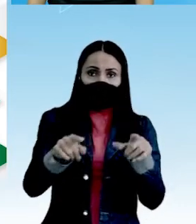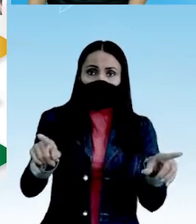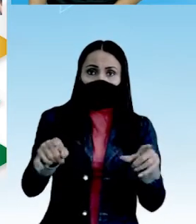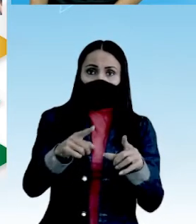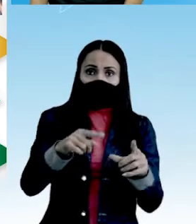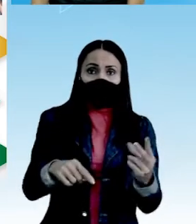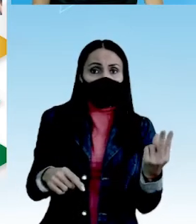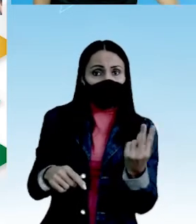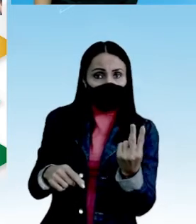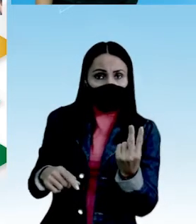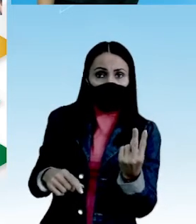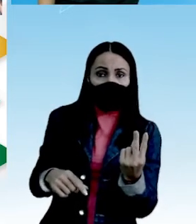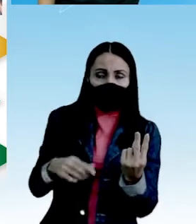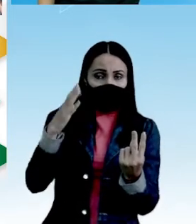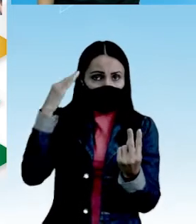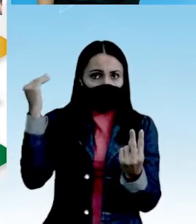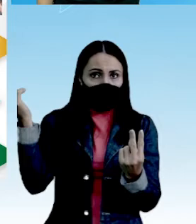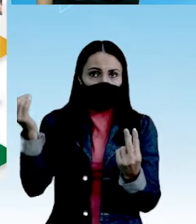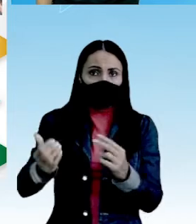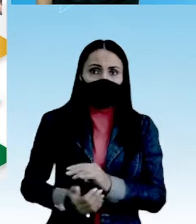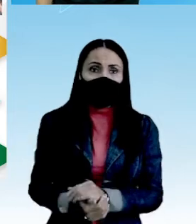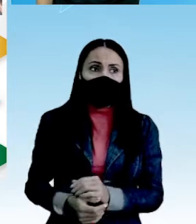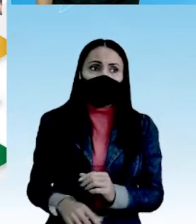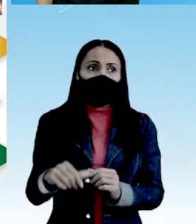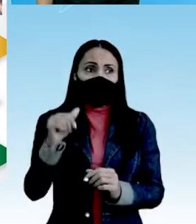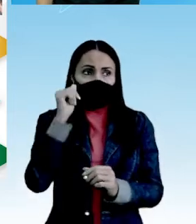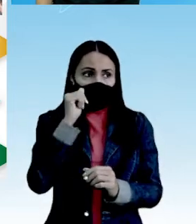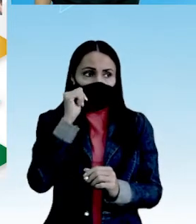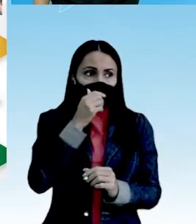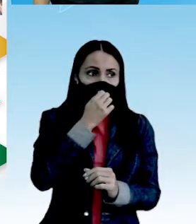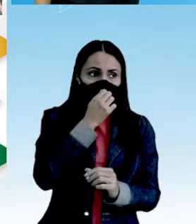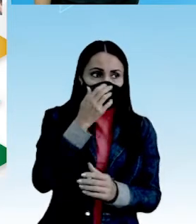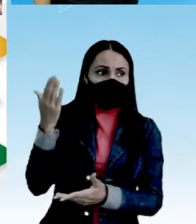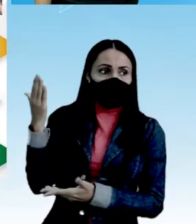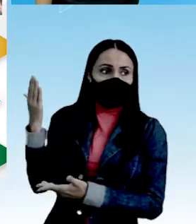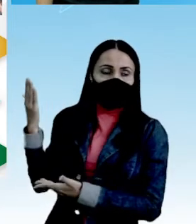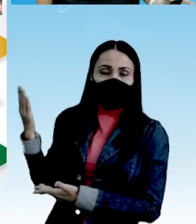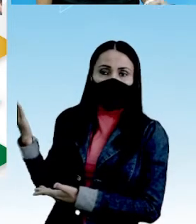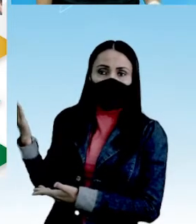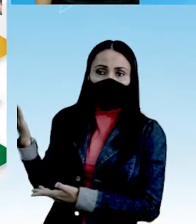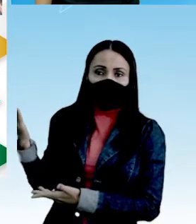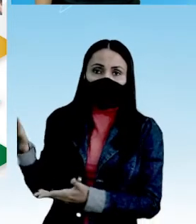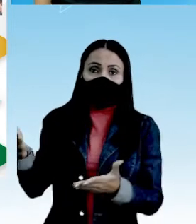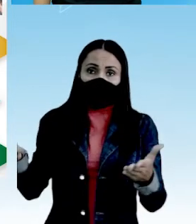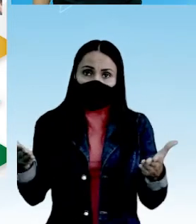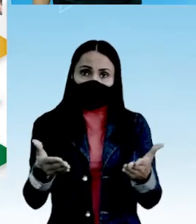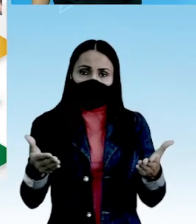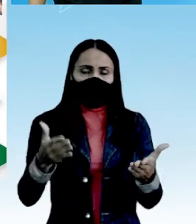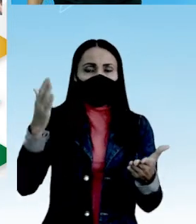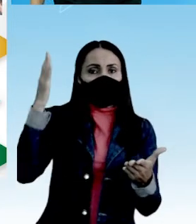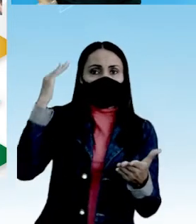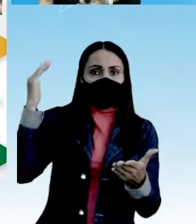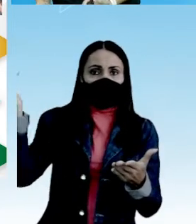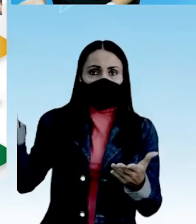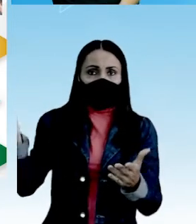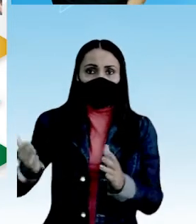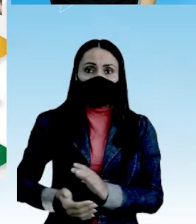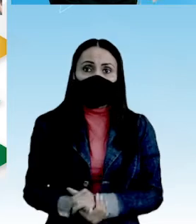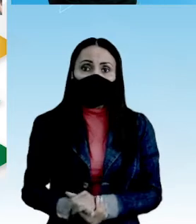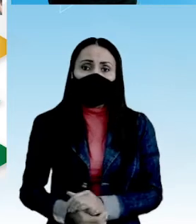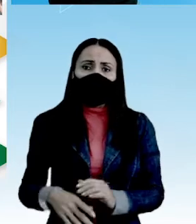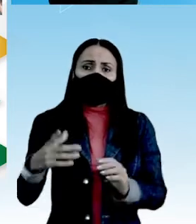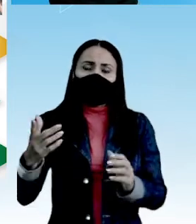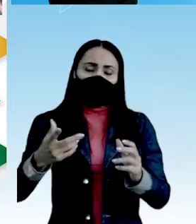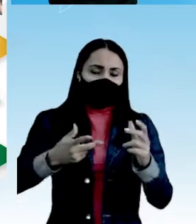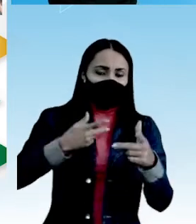Yoko. As mulheres são destaque no cenário musical da atualidade, a maioria como intérprete, e